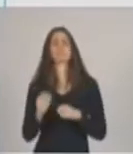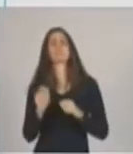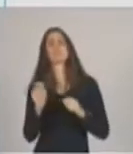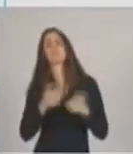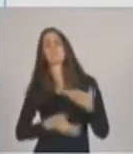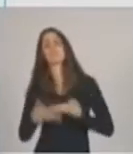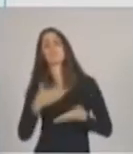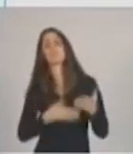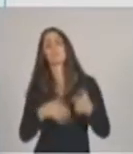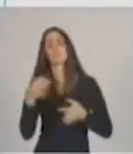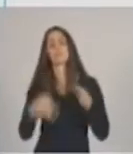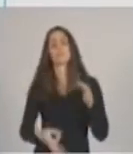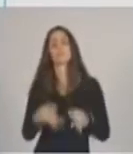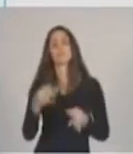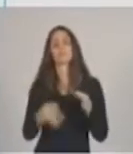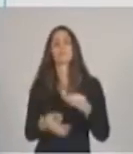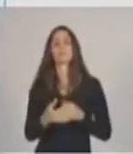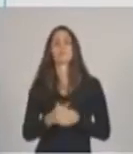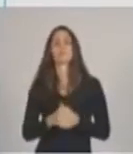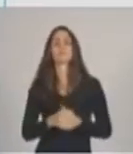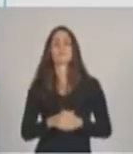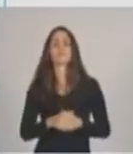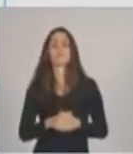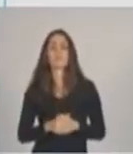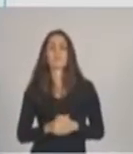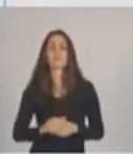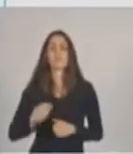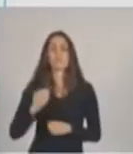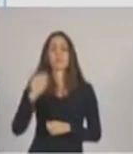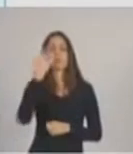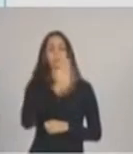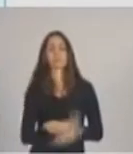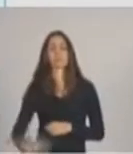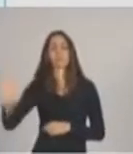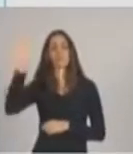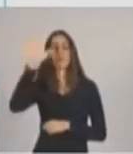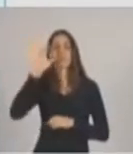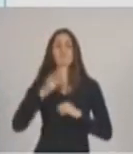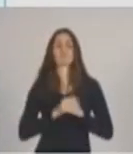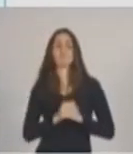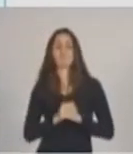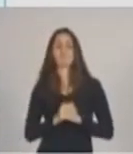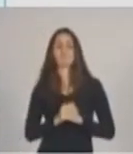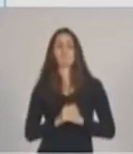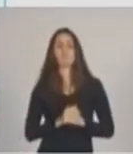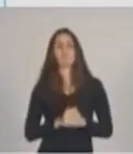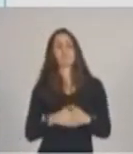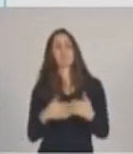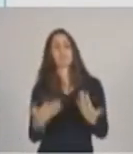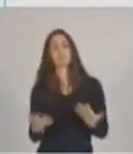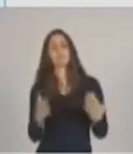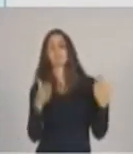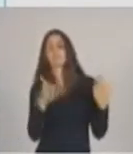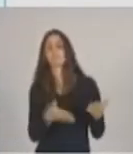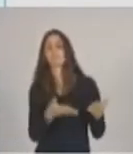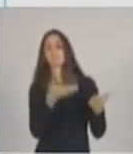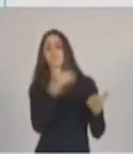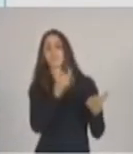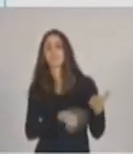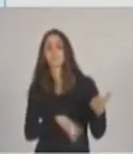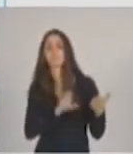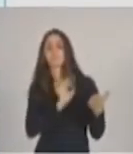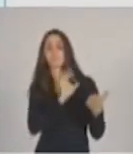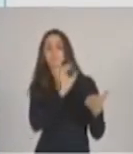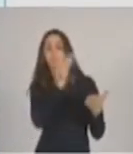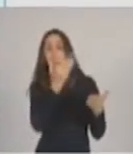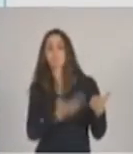da justiça a nível nacional. Então, eu nesse caso específico aqui,